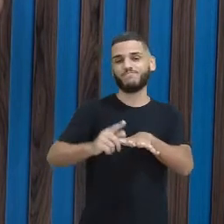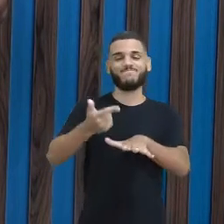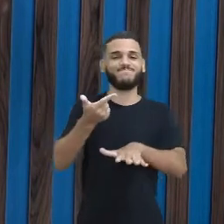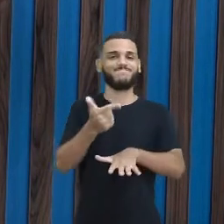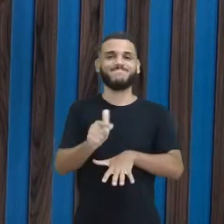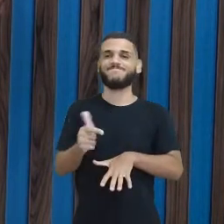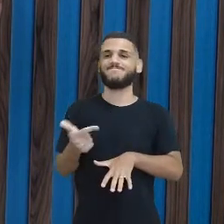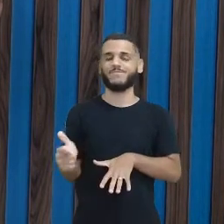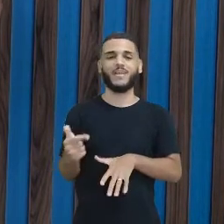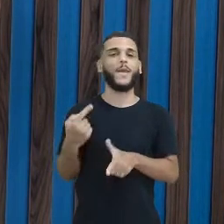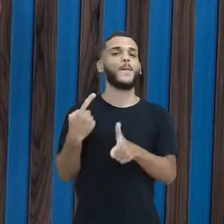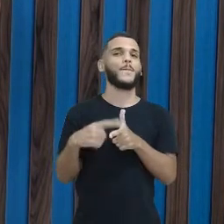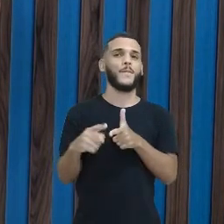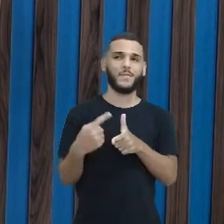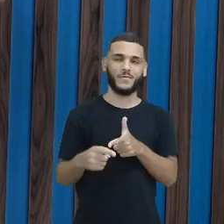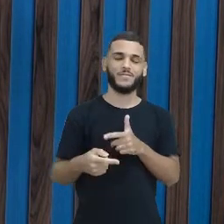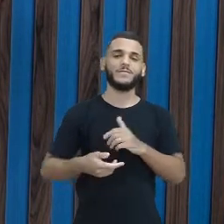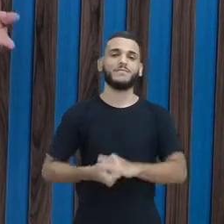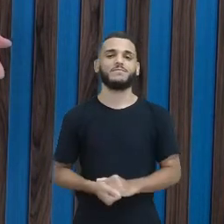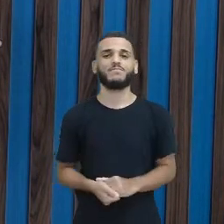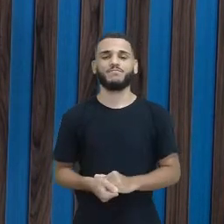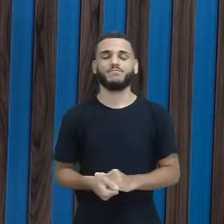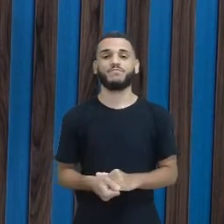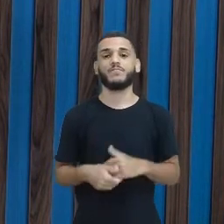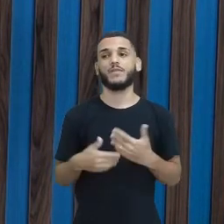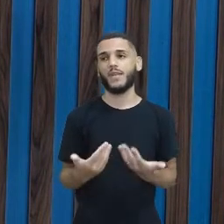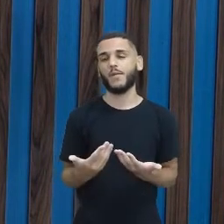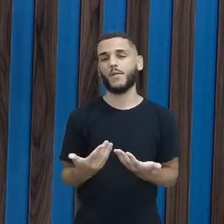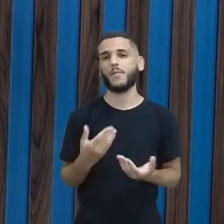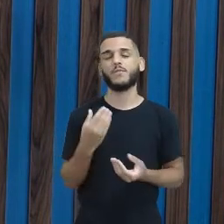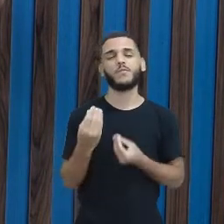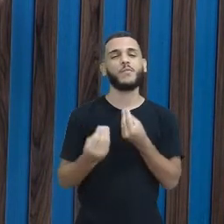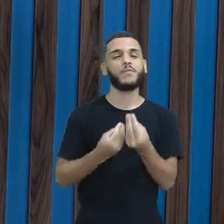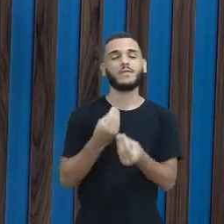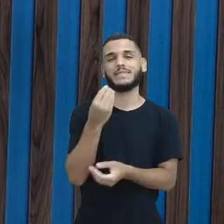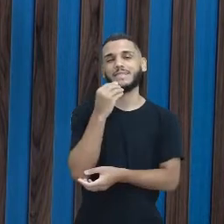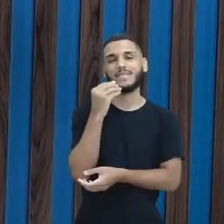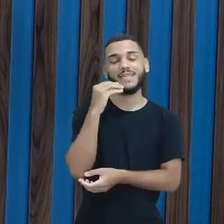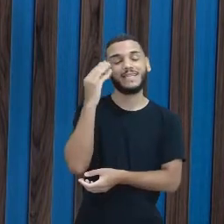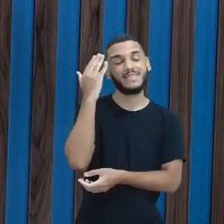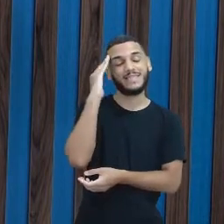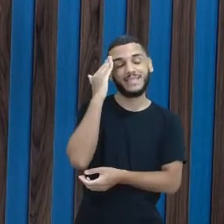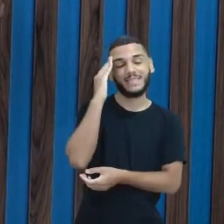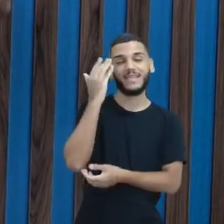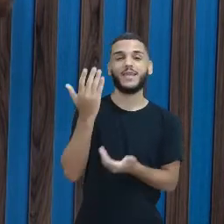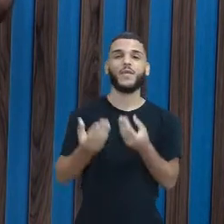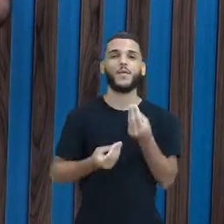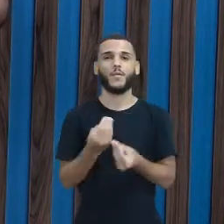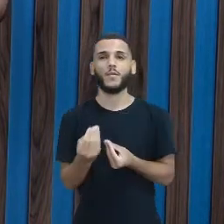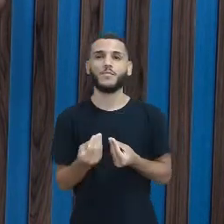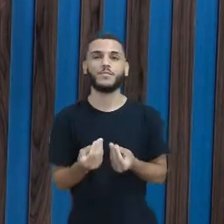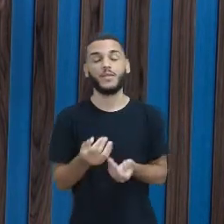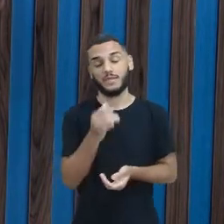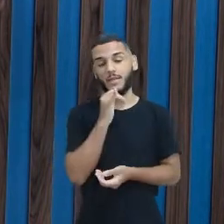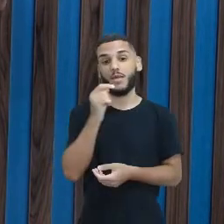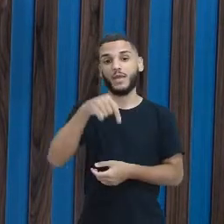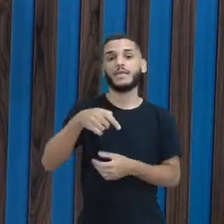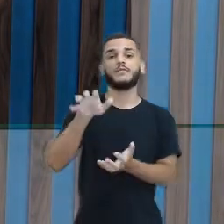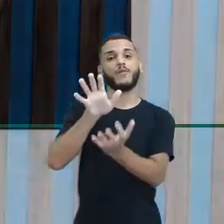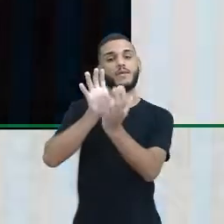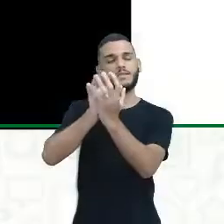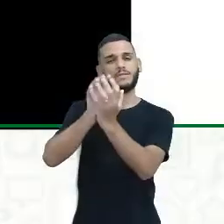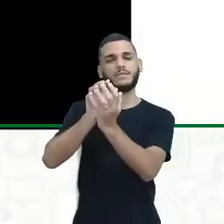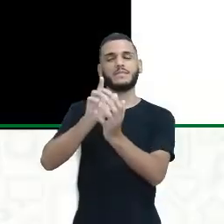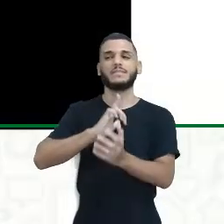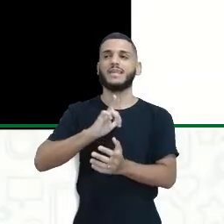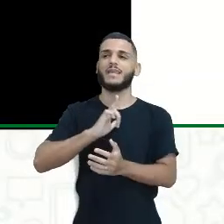gerou problemas, né? Então, vamos tentar entender nesse restinho de aula, né, que, por exemplo, o Recife ele tem mais